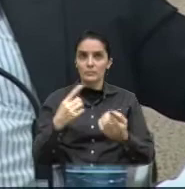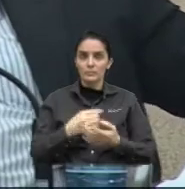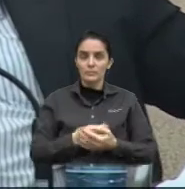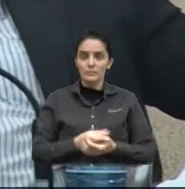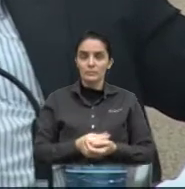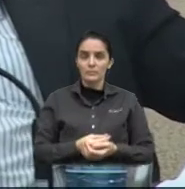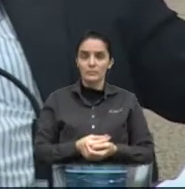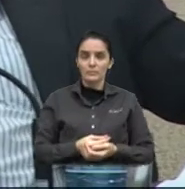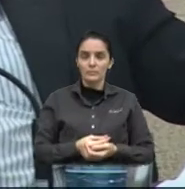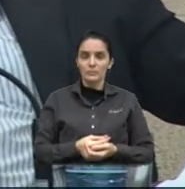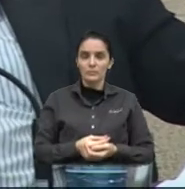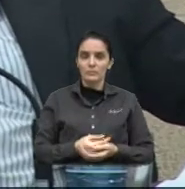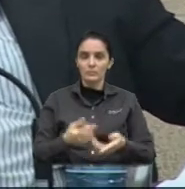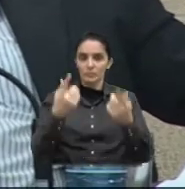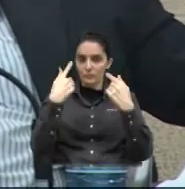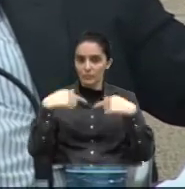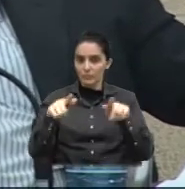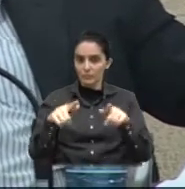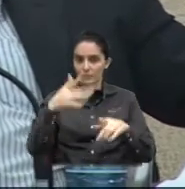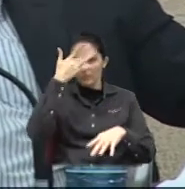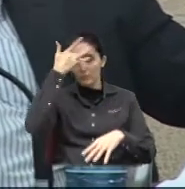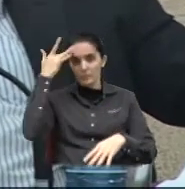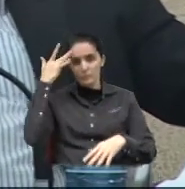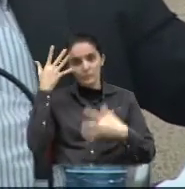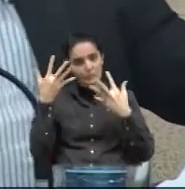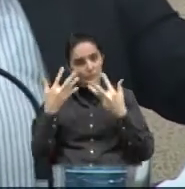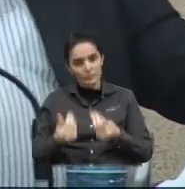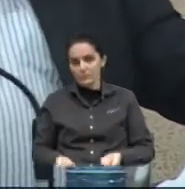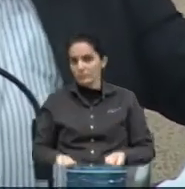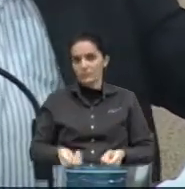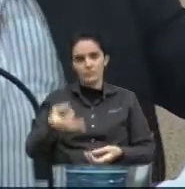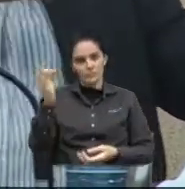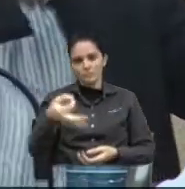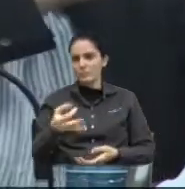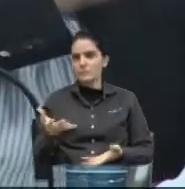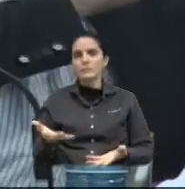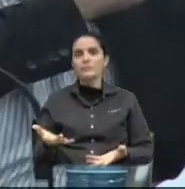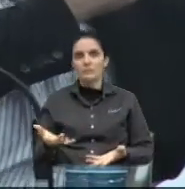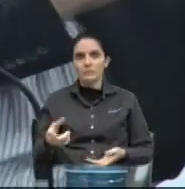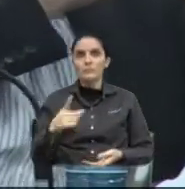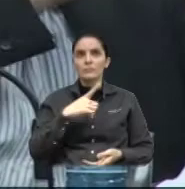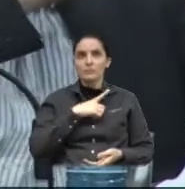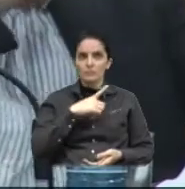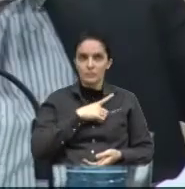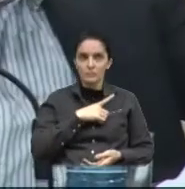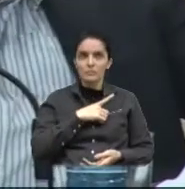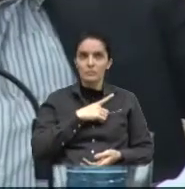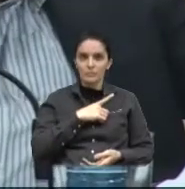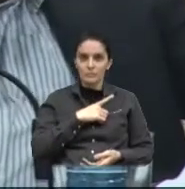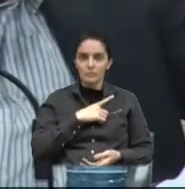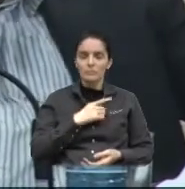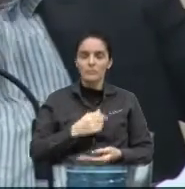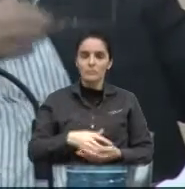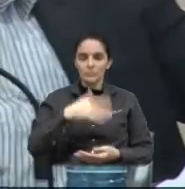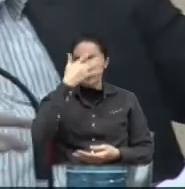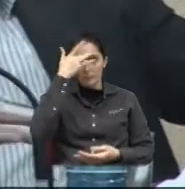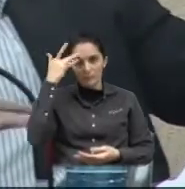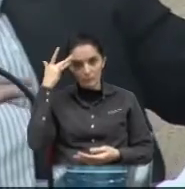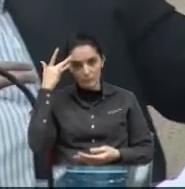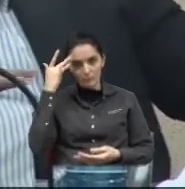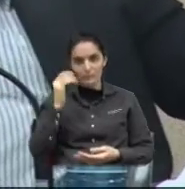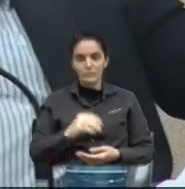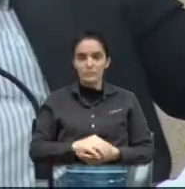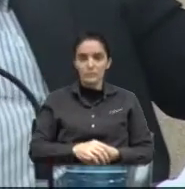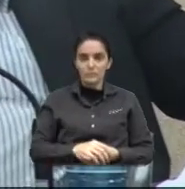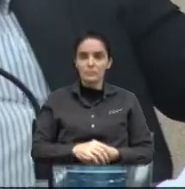àqueles que não aceitam é notória é claro que existe alguns economistas aí que são